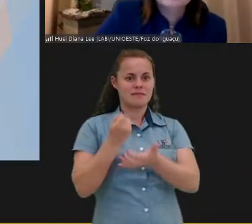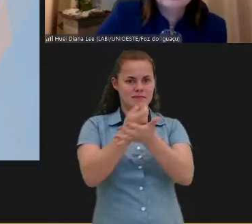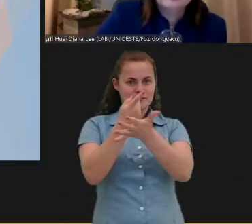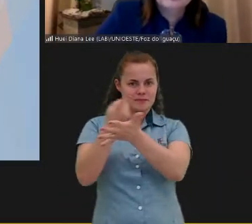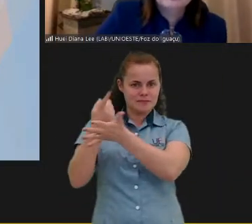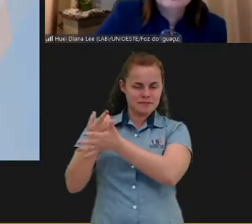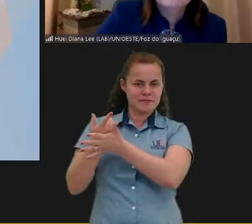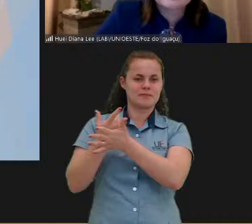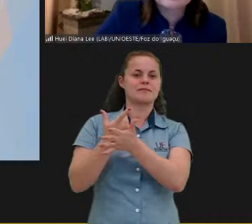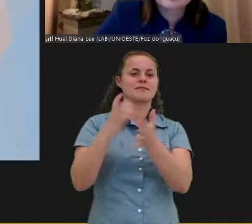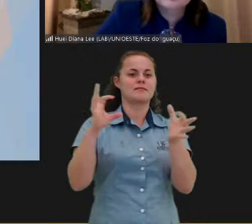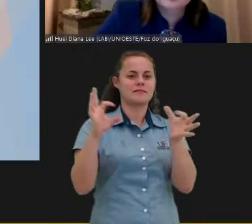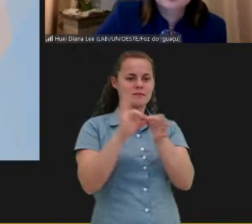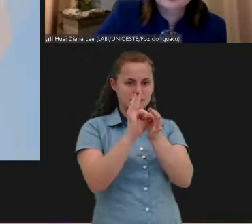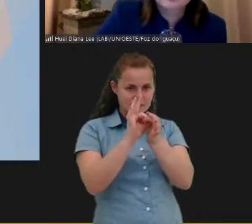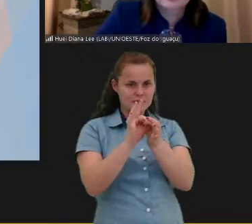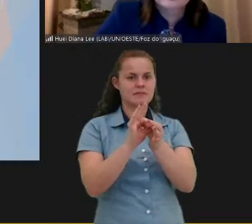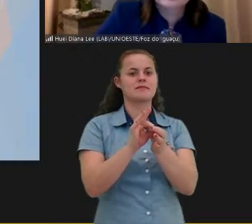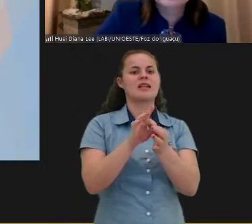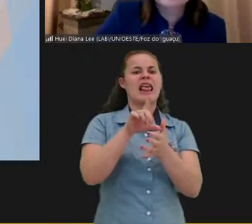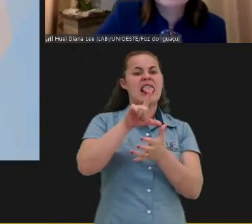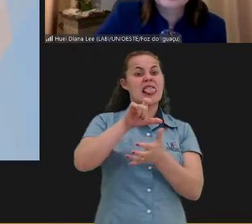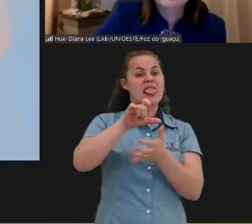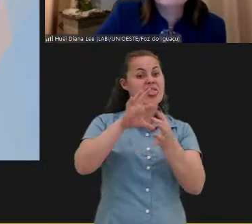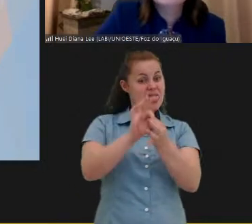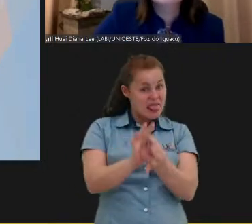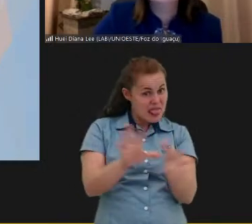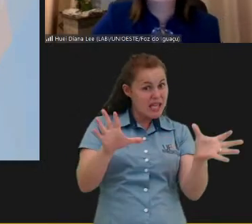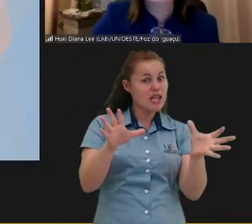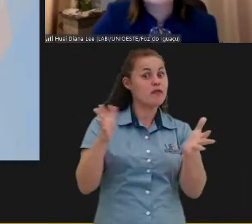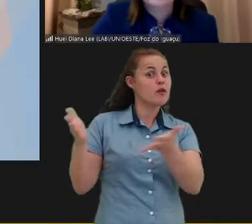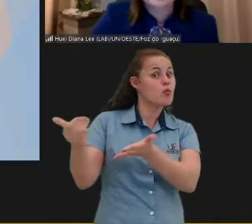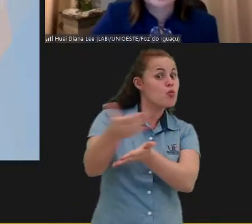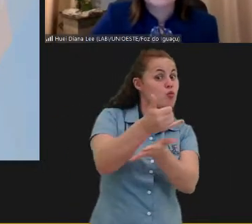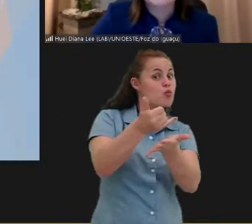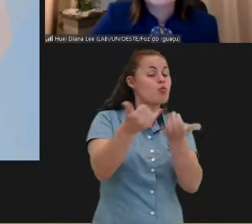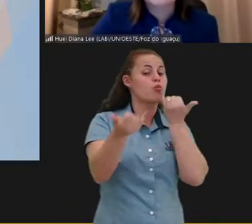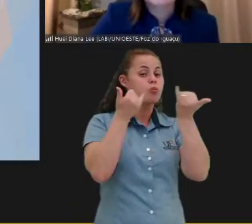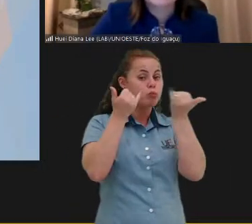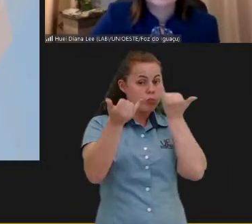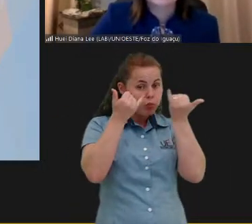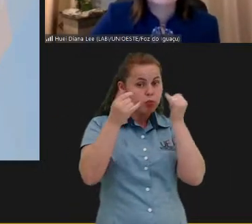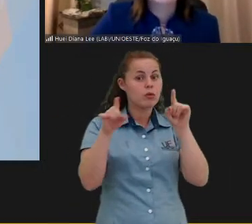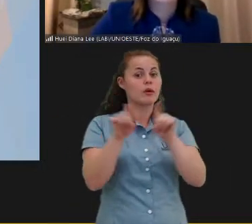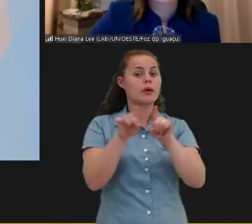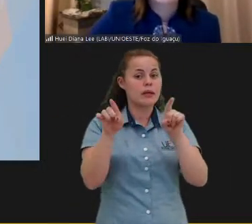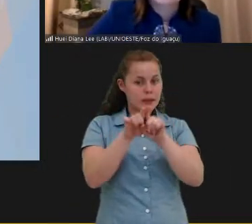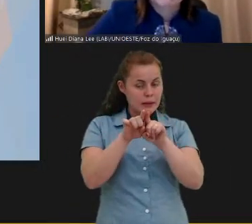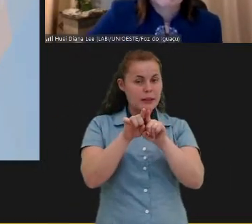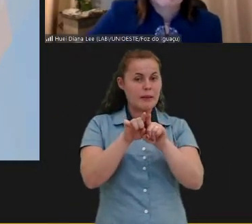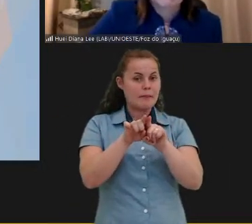Uso livre, massivo, coleta de muitos dados e a privacidade. Ok?